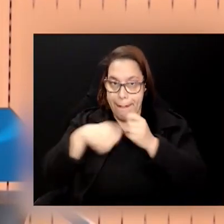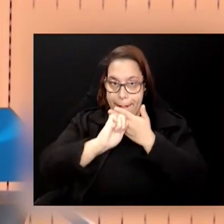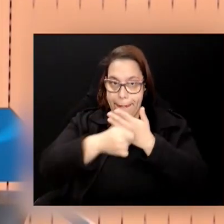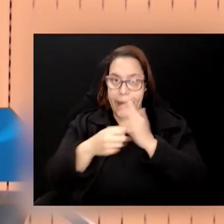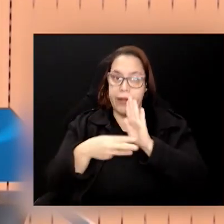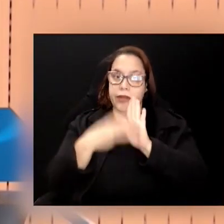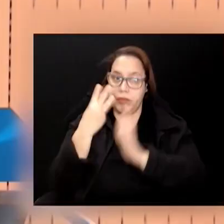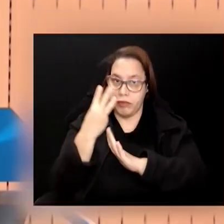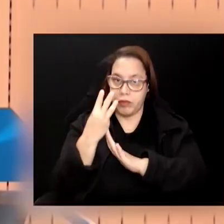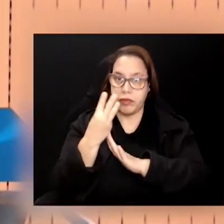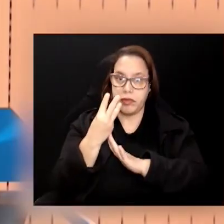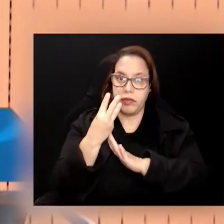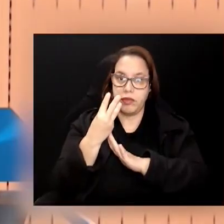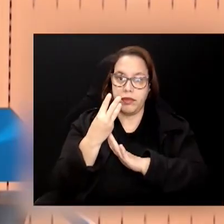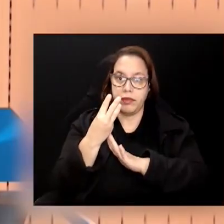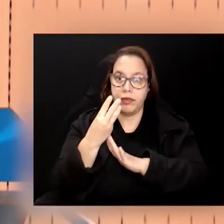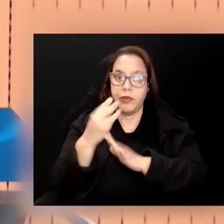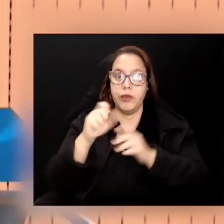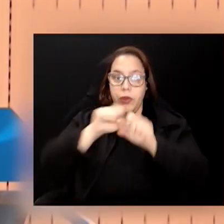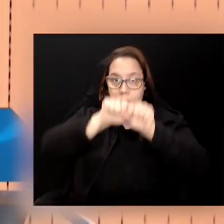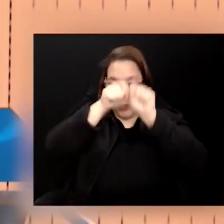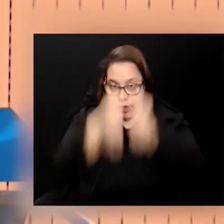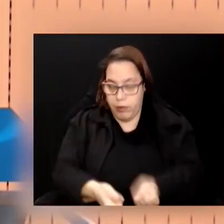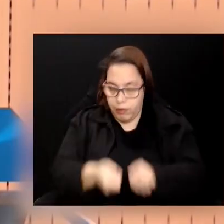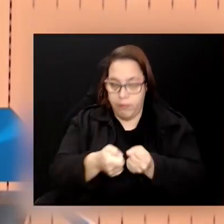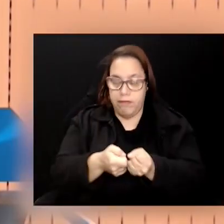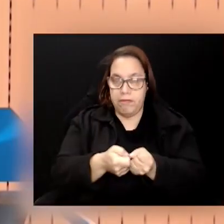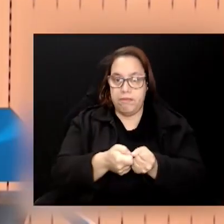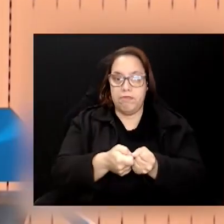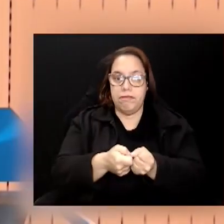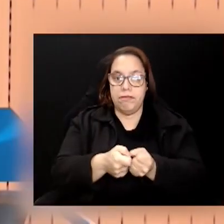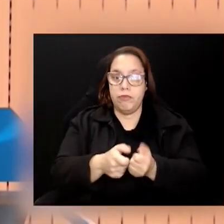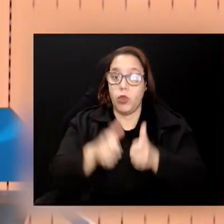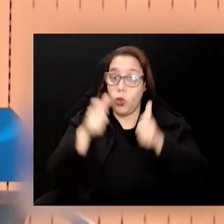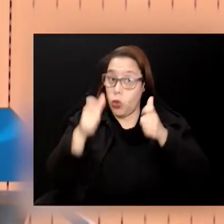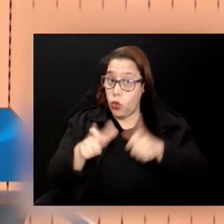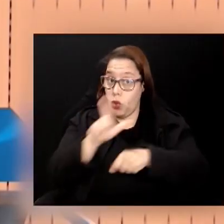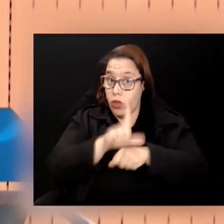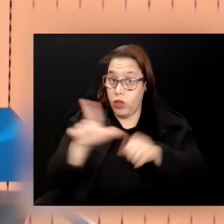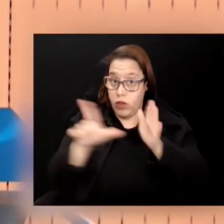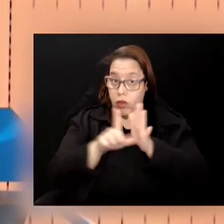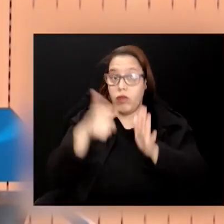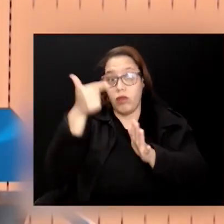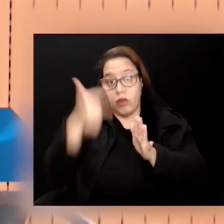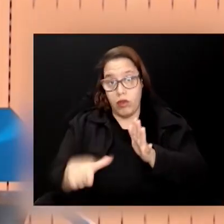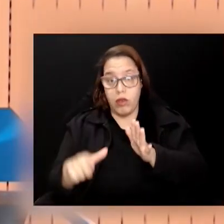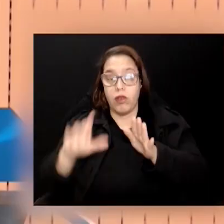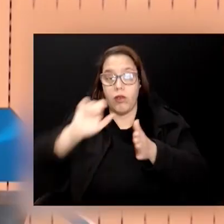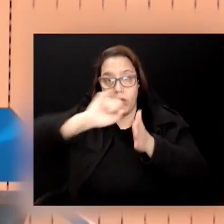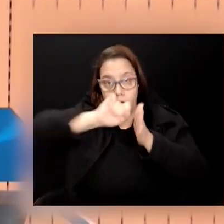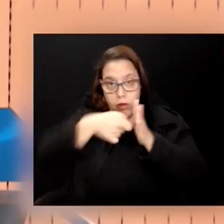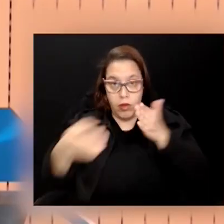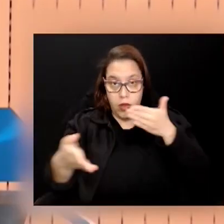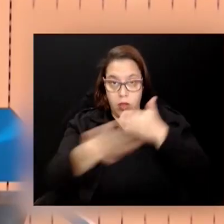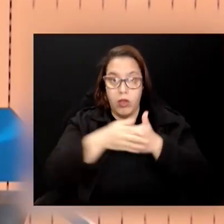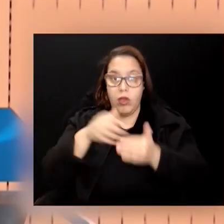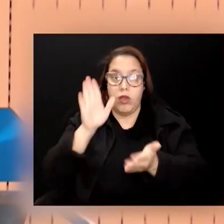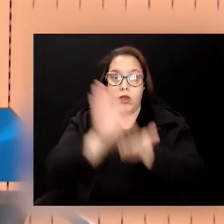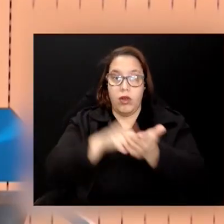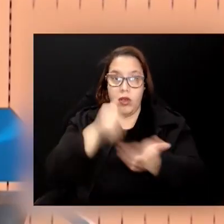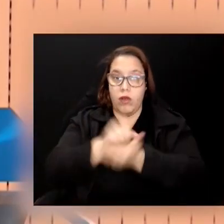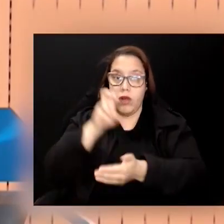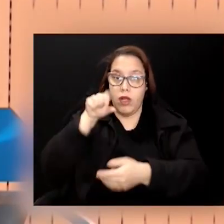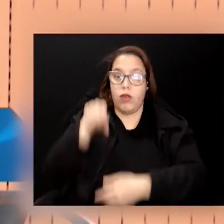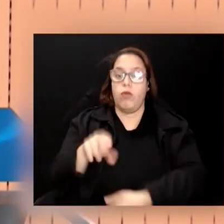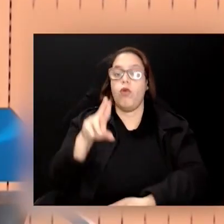caso o lacre seja rompido, o estabelecimento será novamente lacrado e receberá multa de 5.000 fix.